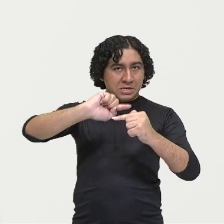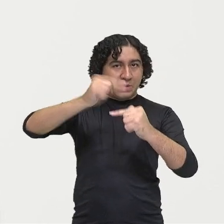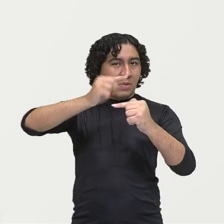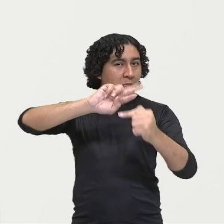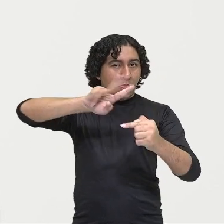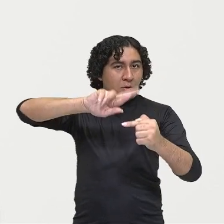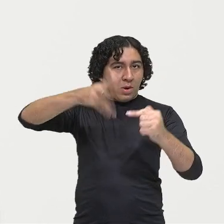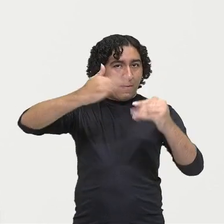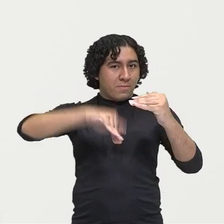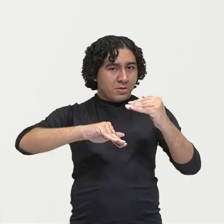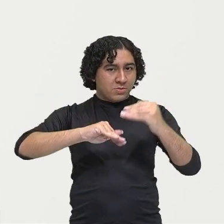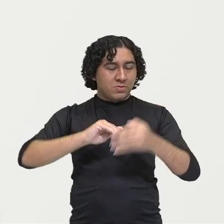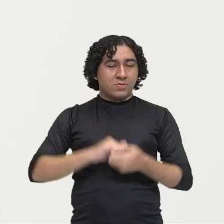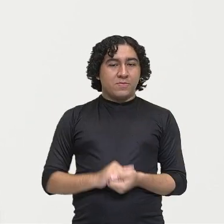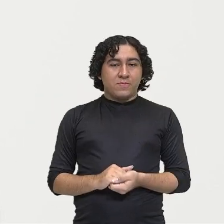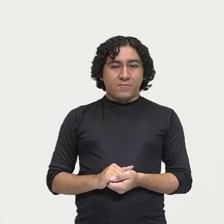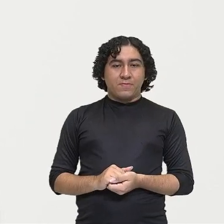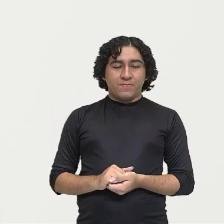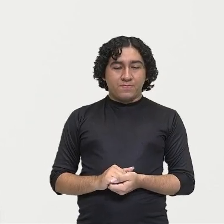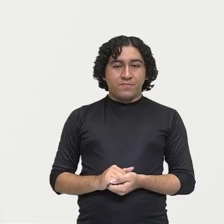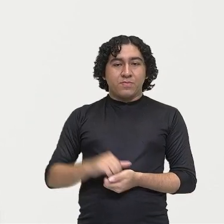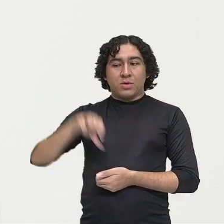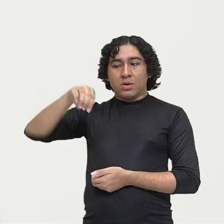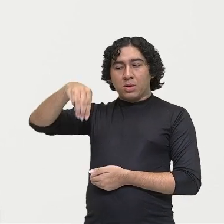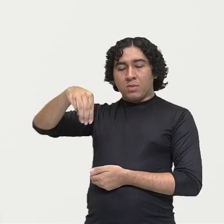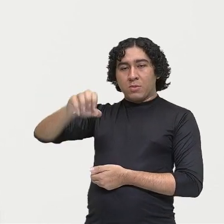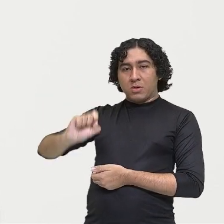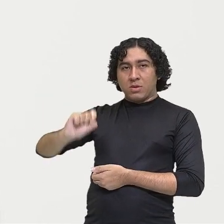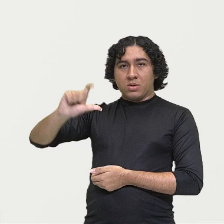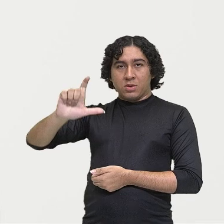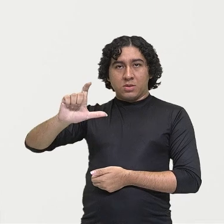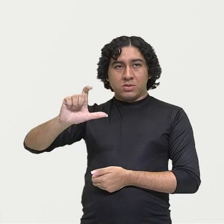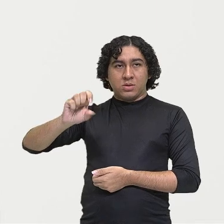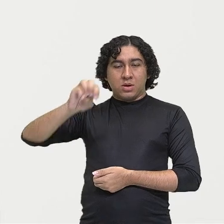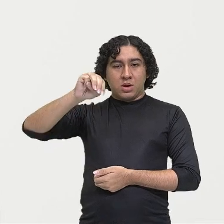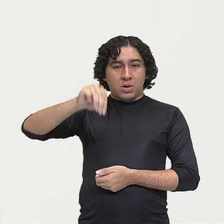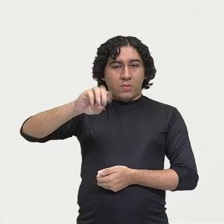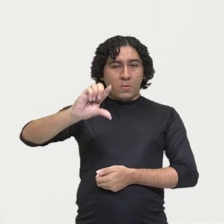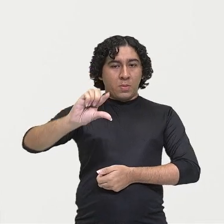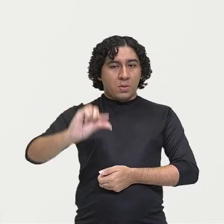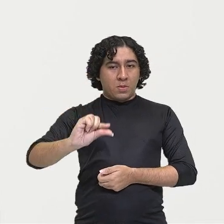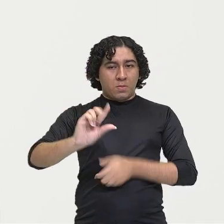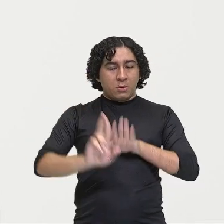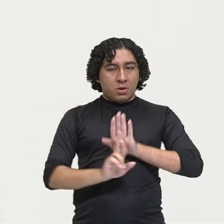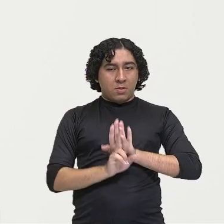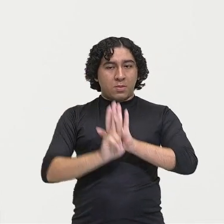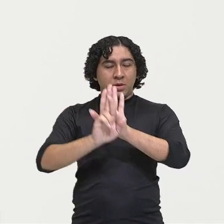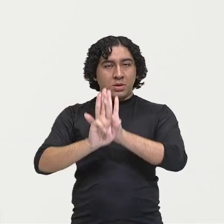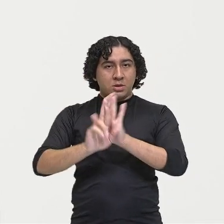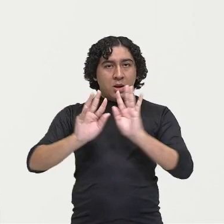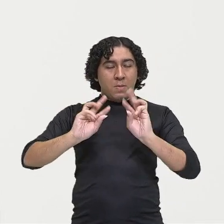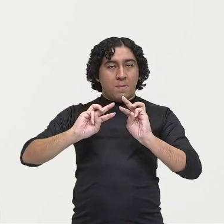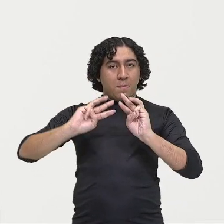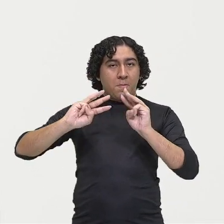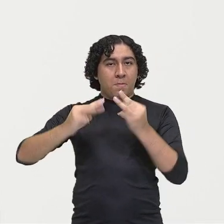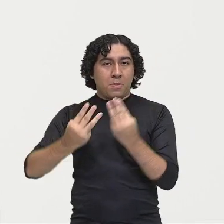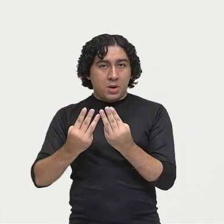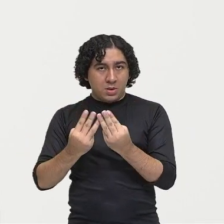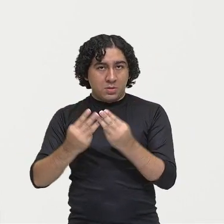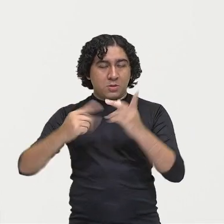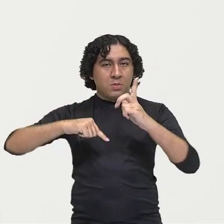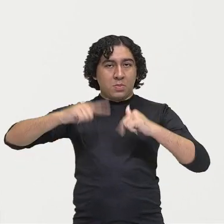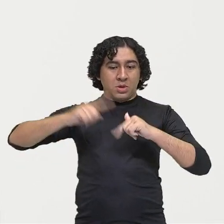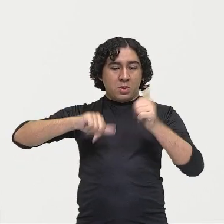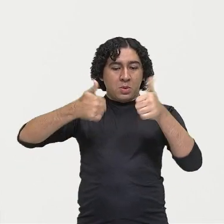M grande e o M pequeno, representa a massa dos corpos